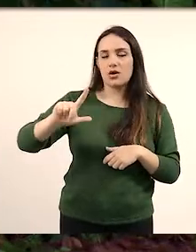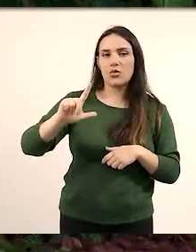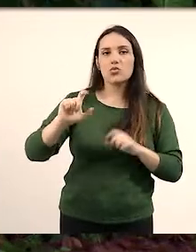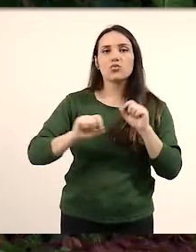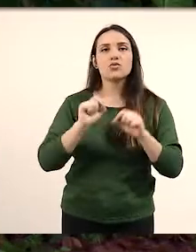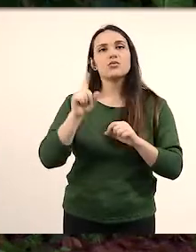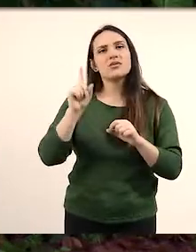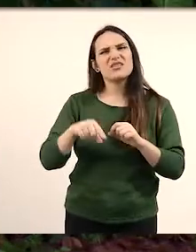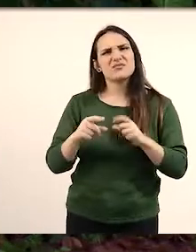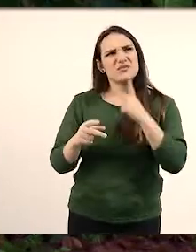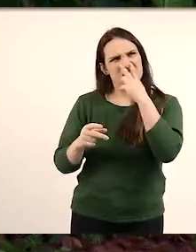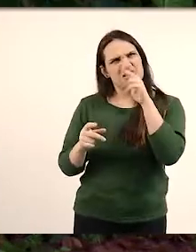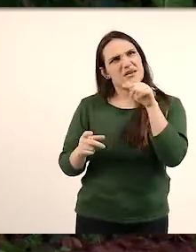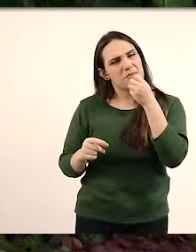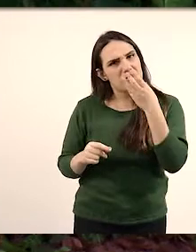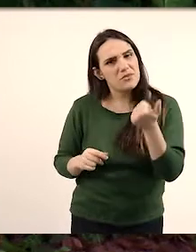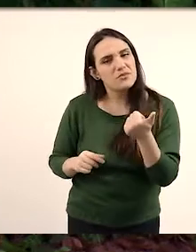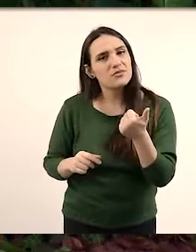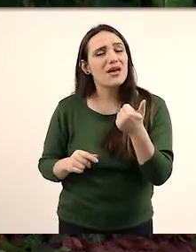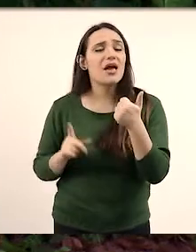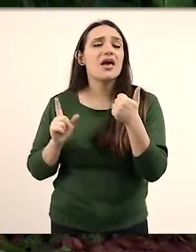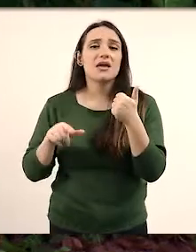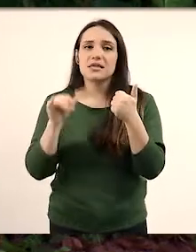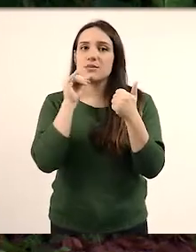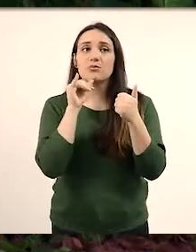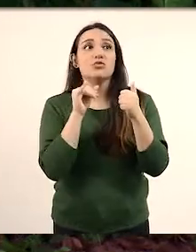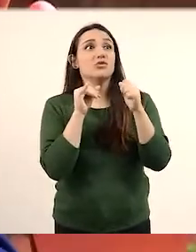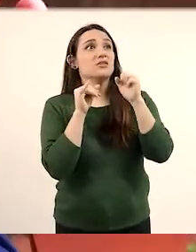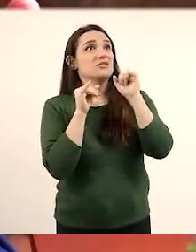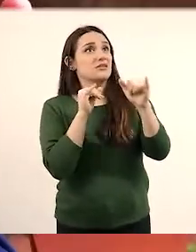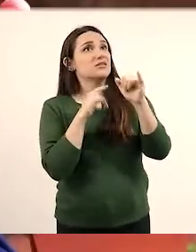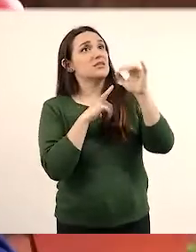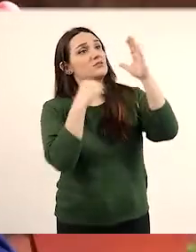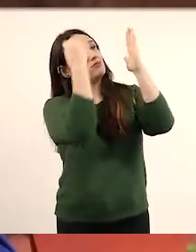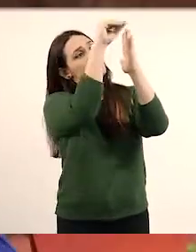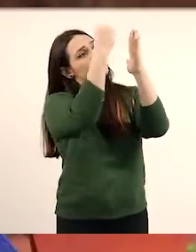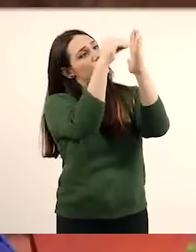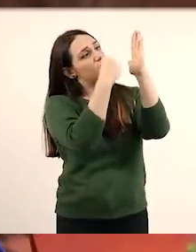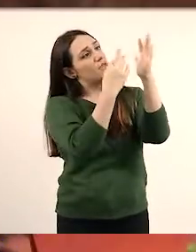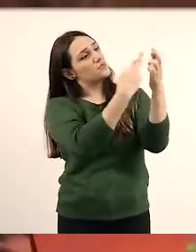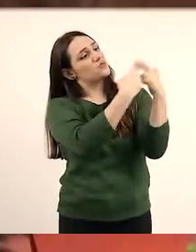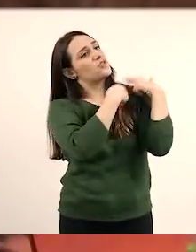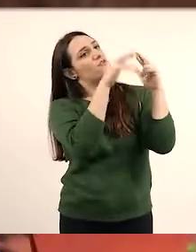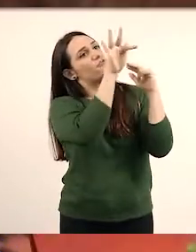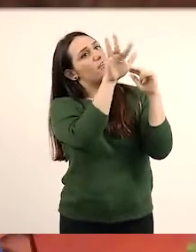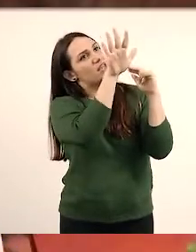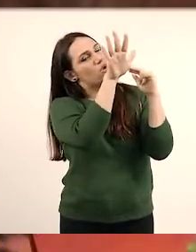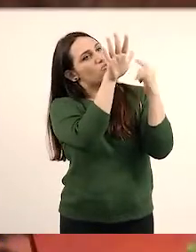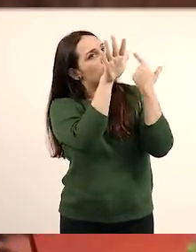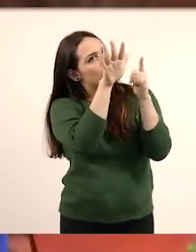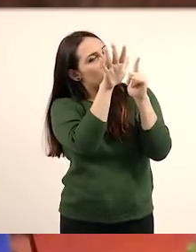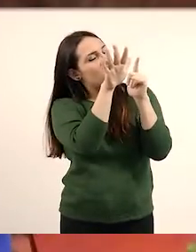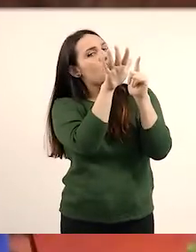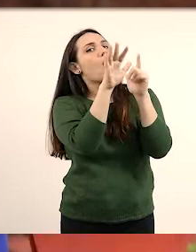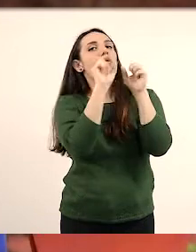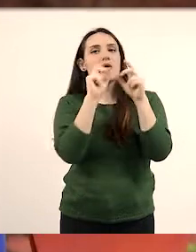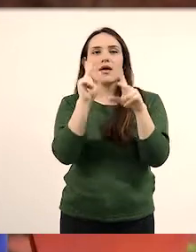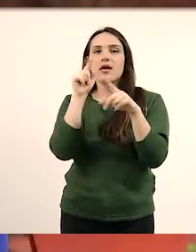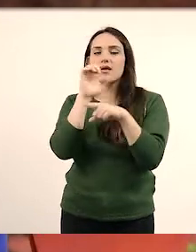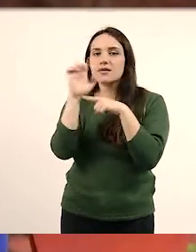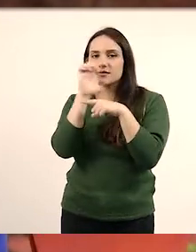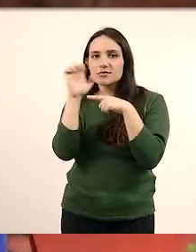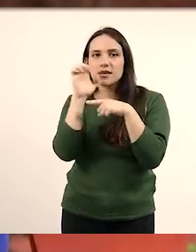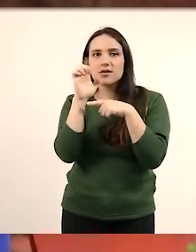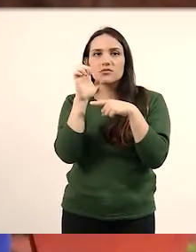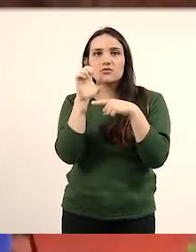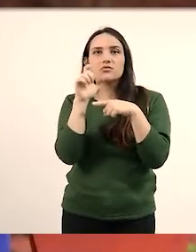à primeira vista, para quem ouve, parece que não é uma coisa boa. Vamos explicar. Aquilo que não está elencado no rol de competência da União e nem elencado no